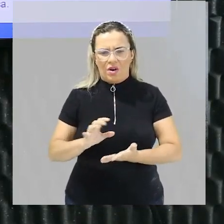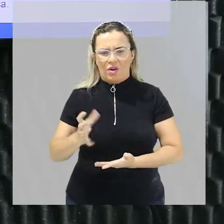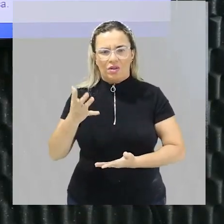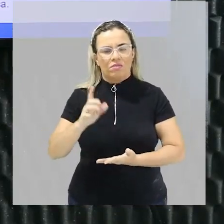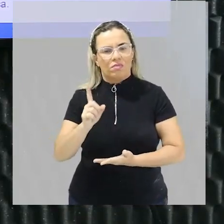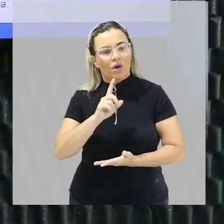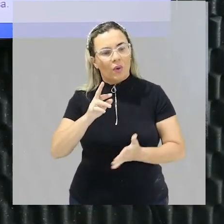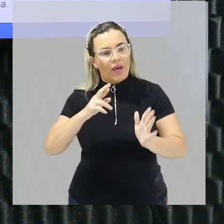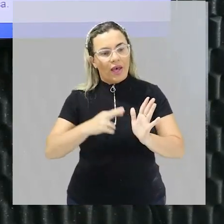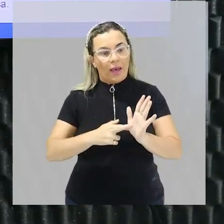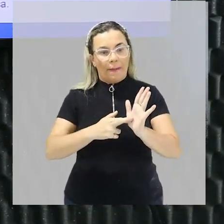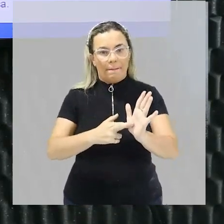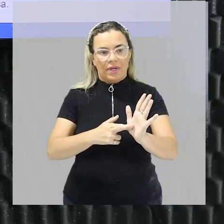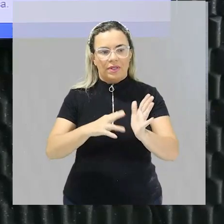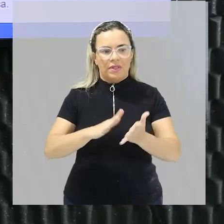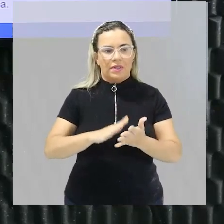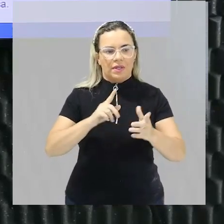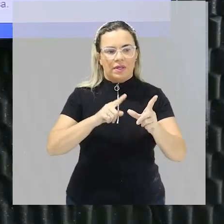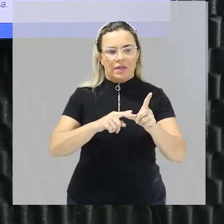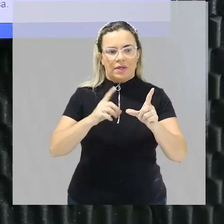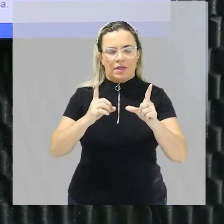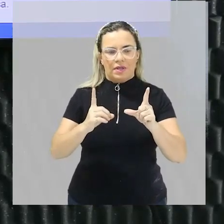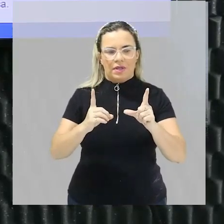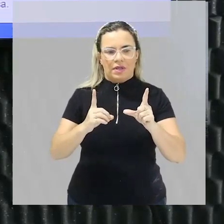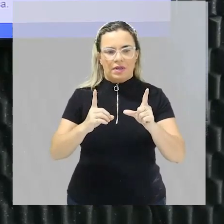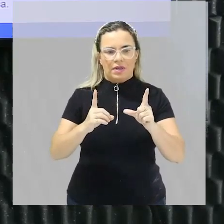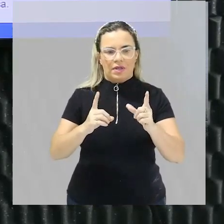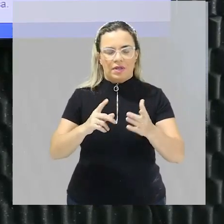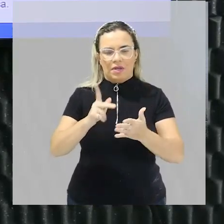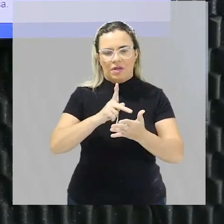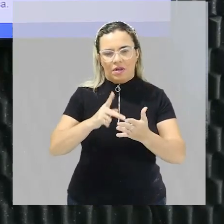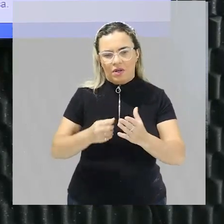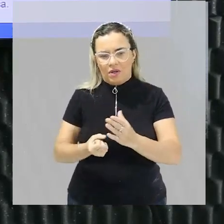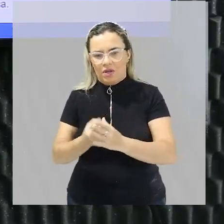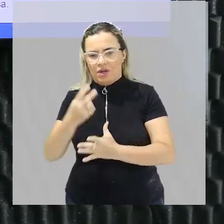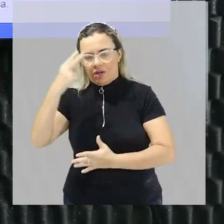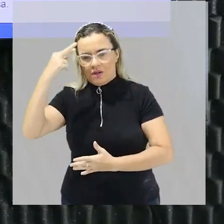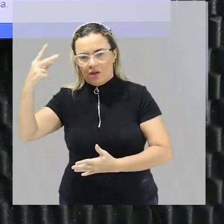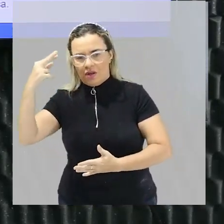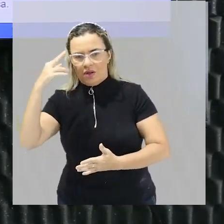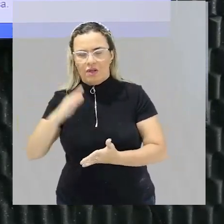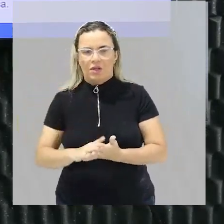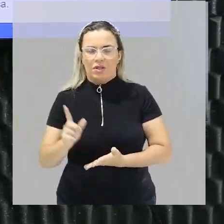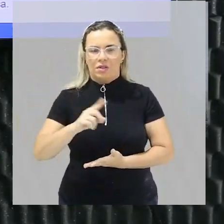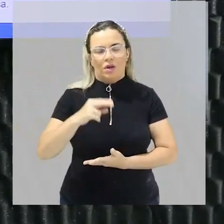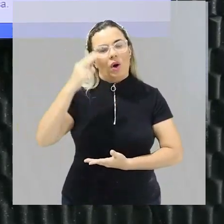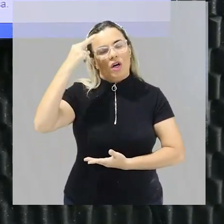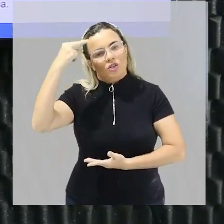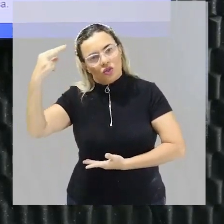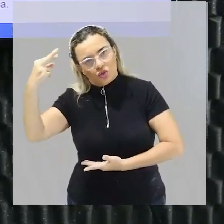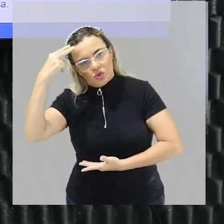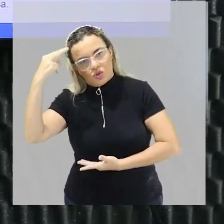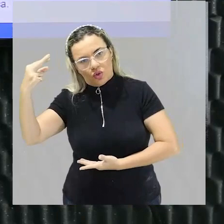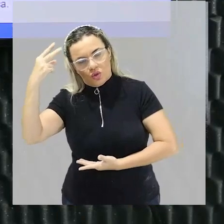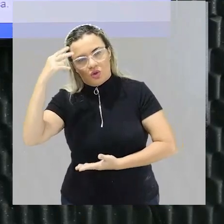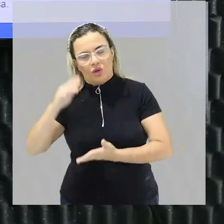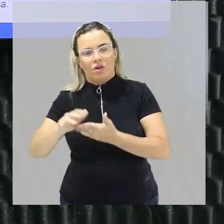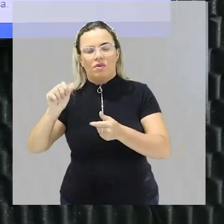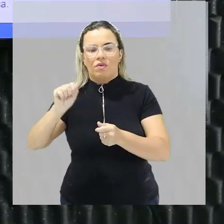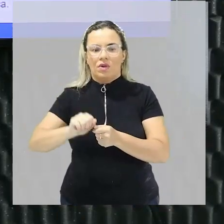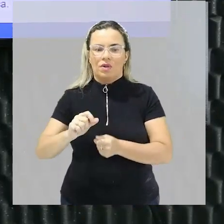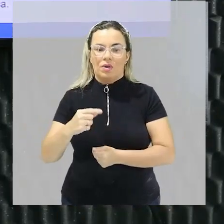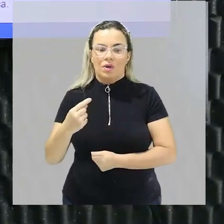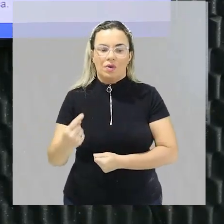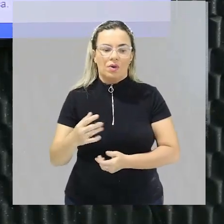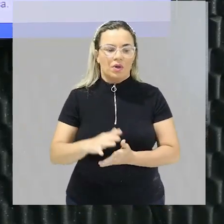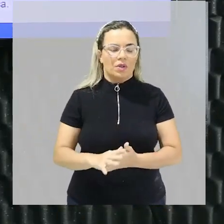A poesia deve a sua origem à história e à compreensão? Não é isso, o historiador faz uma coisa, o poeta faz outra, está bem no